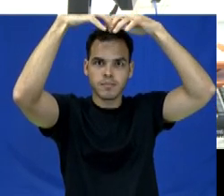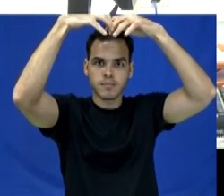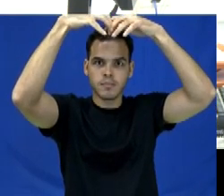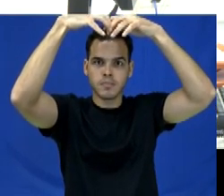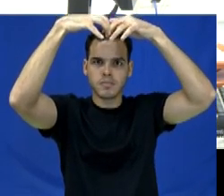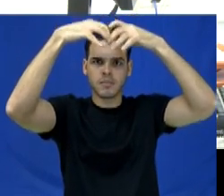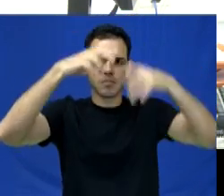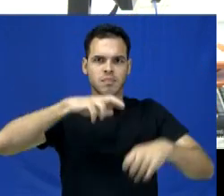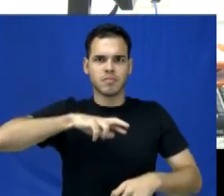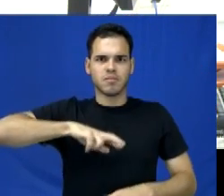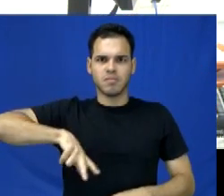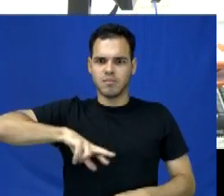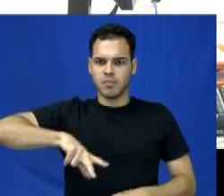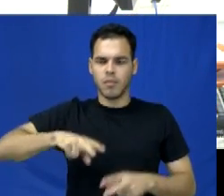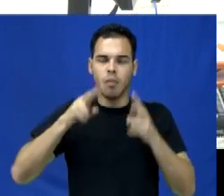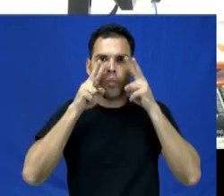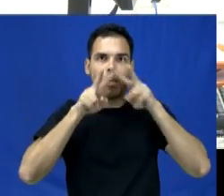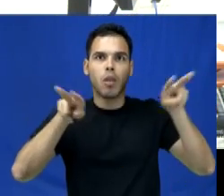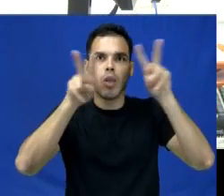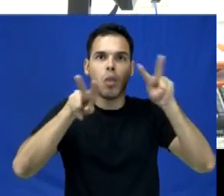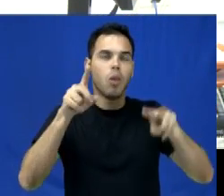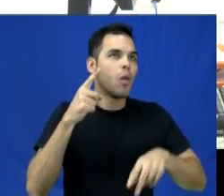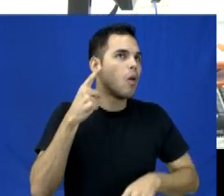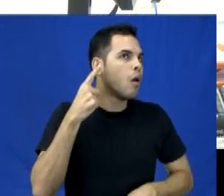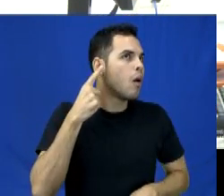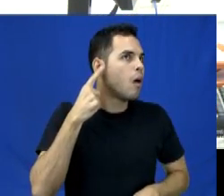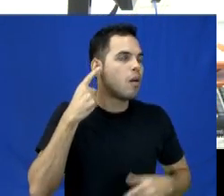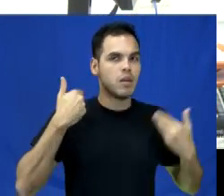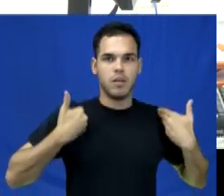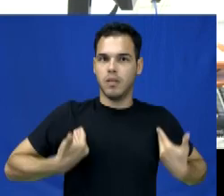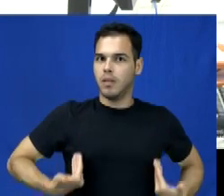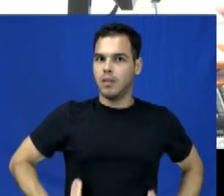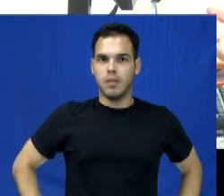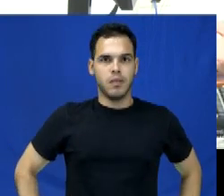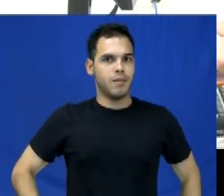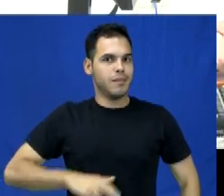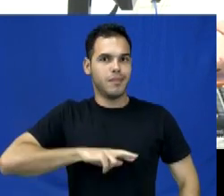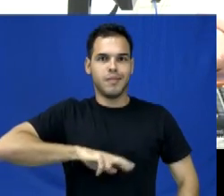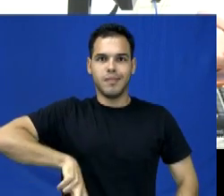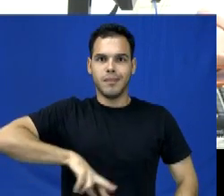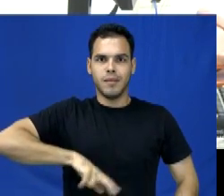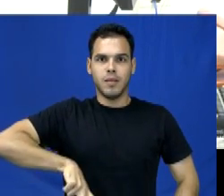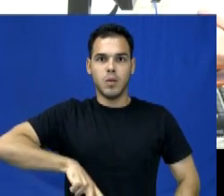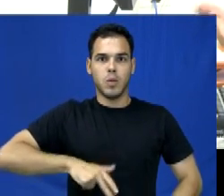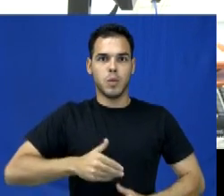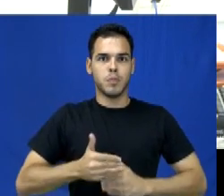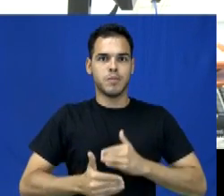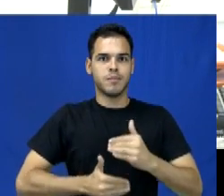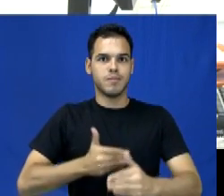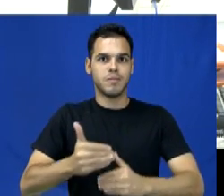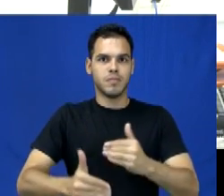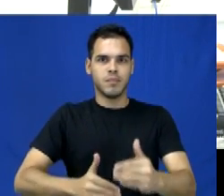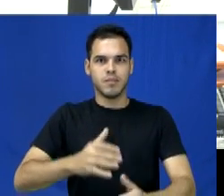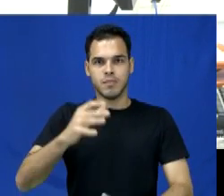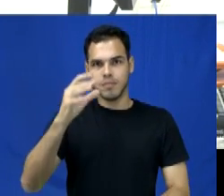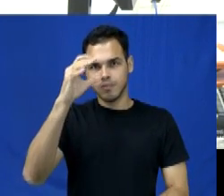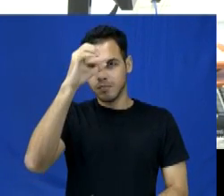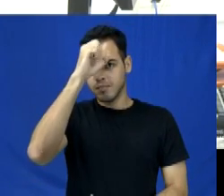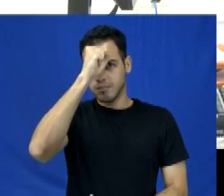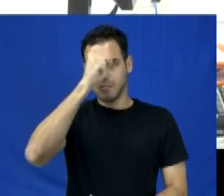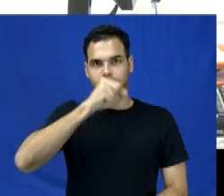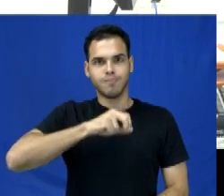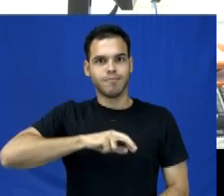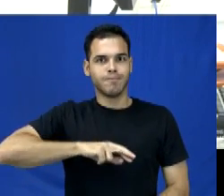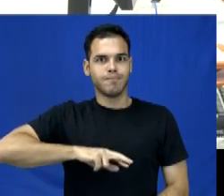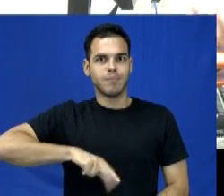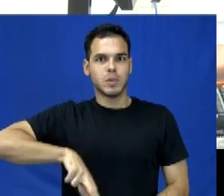campo visual, auditivo, físico. O processo de aprendizagem não está aí. Eu não ver, eu não enxergar,